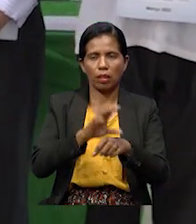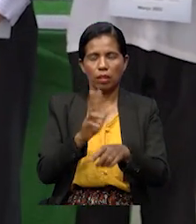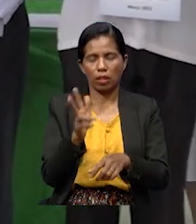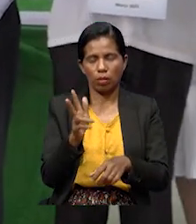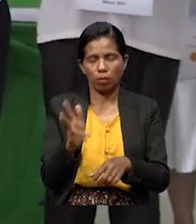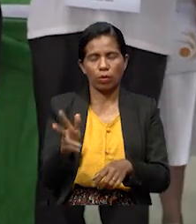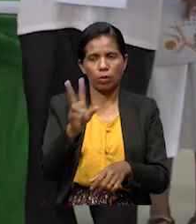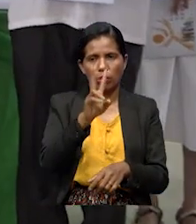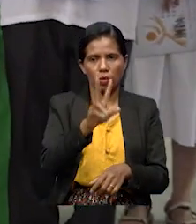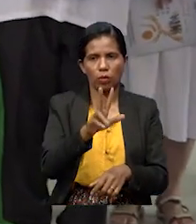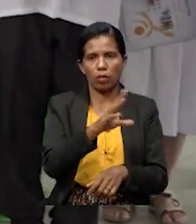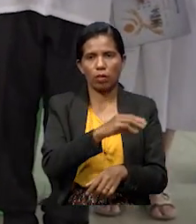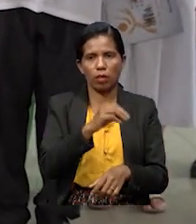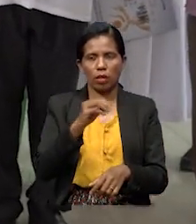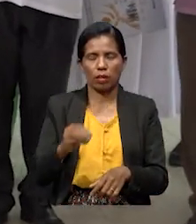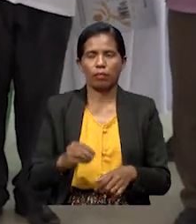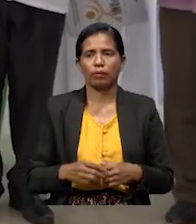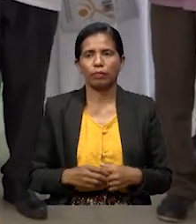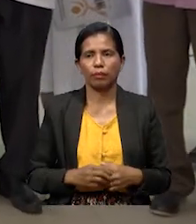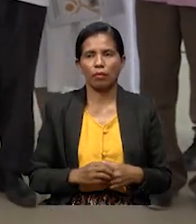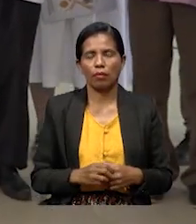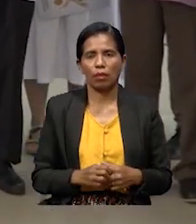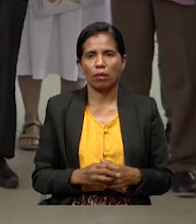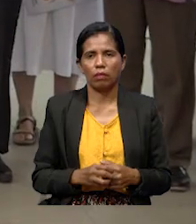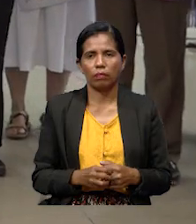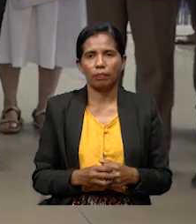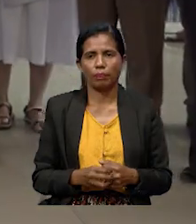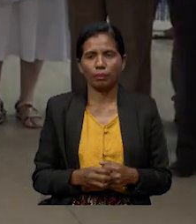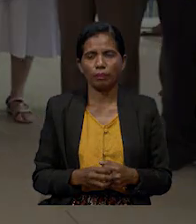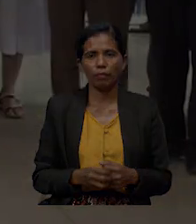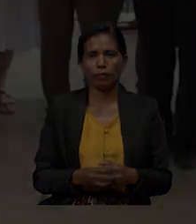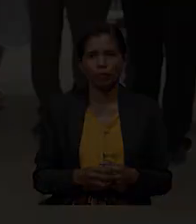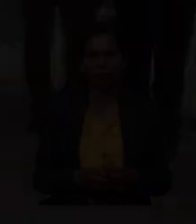mak pertense ba Arquidiocese Metropolitana Dilim. Adere tu Ximenes, Ziemen.